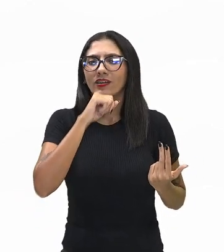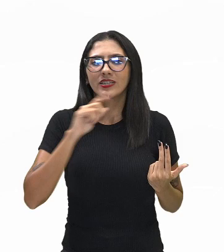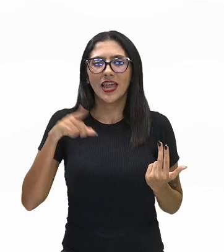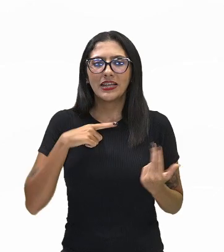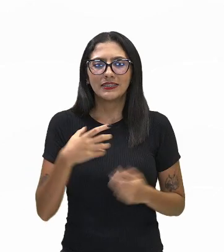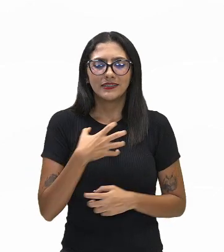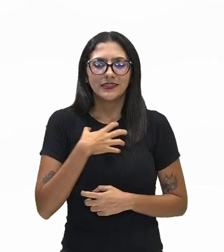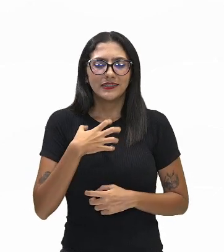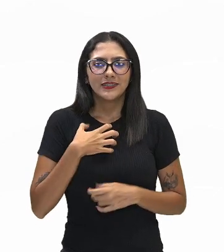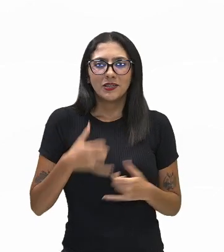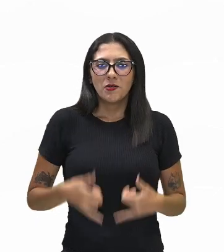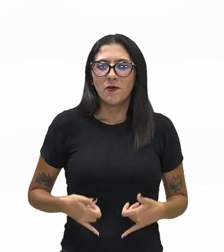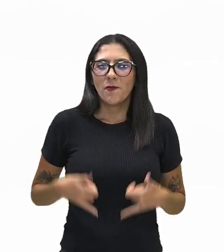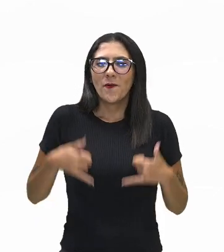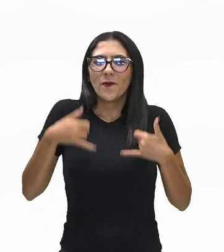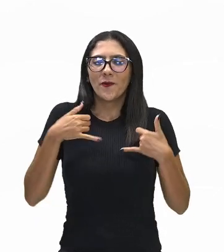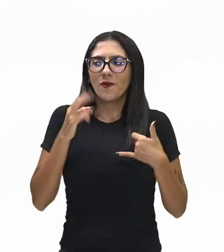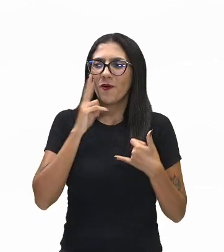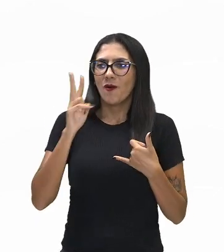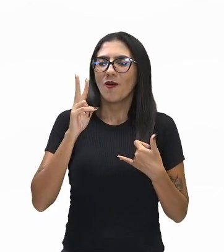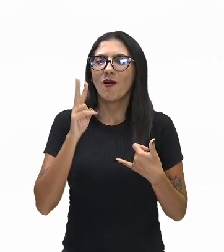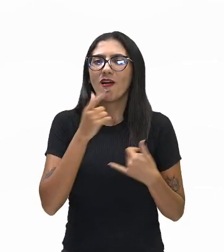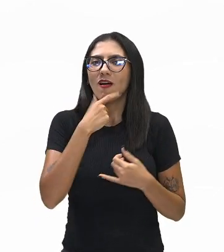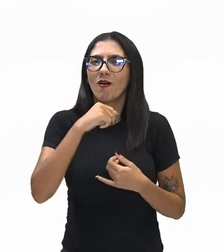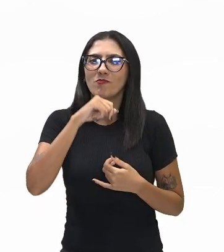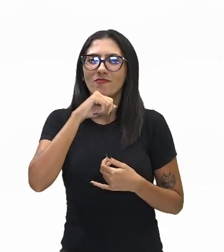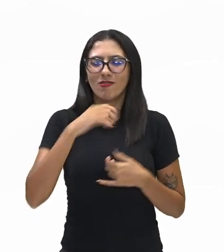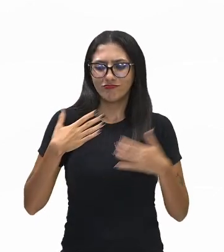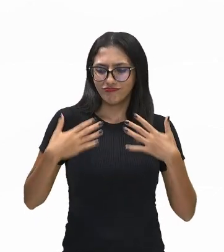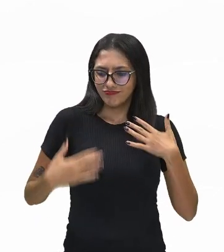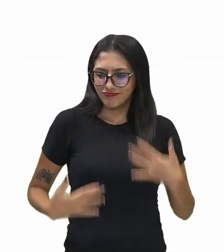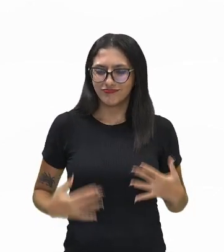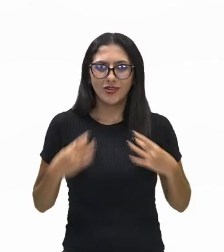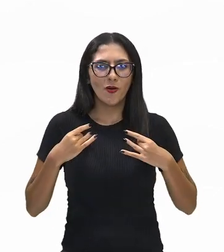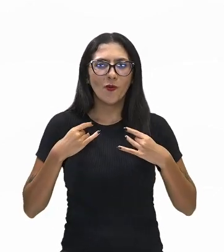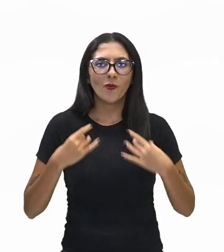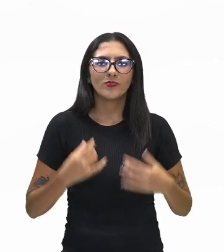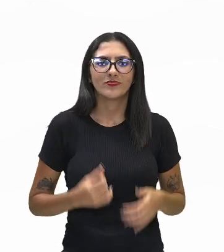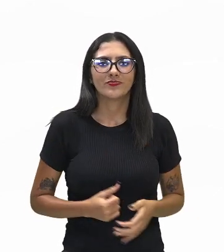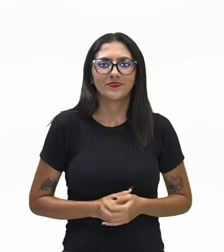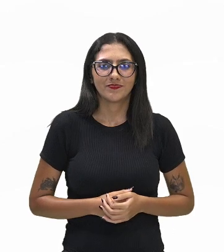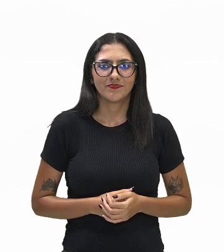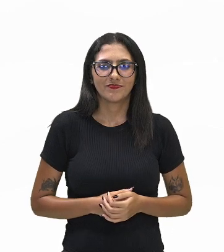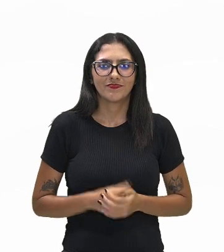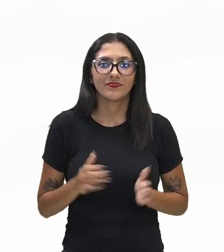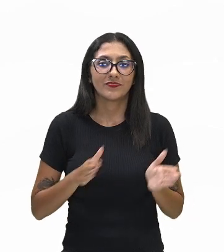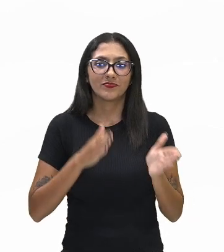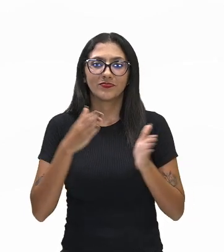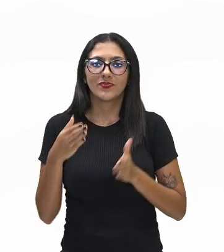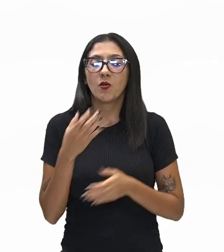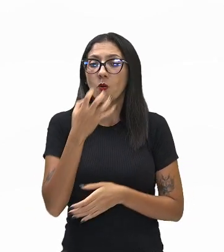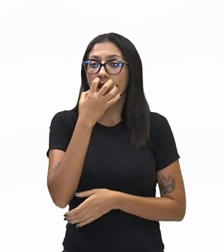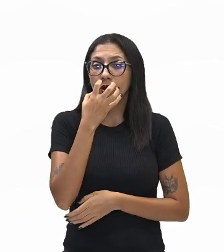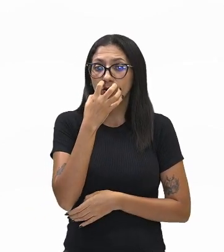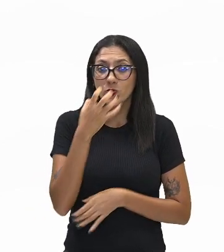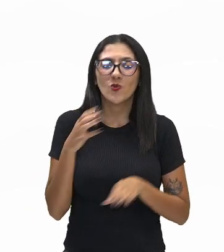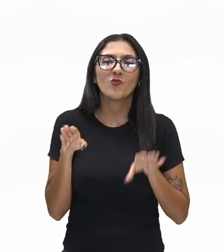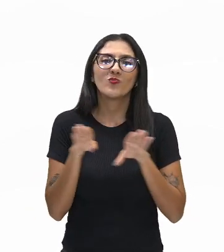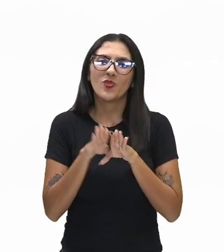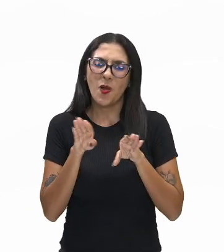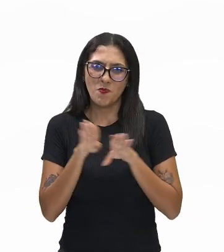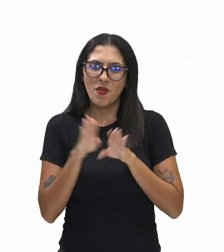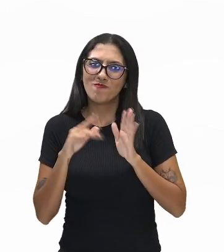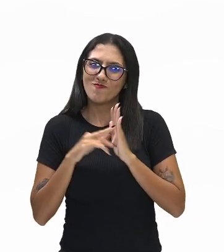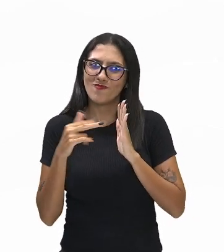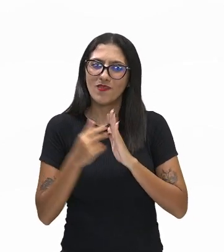com as roupas de vaqueiro. A cachorra-baleia é considerada um membro da família.